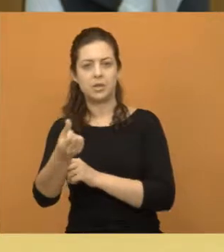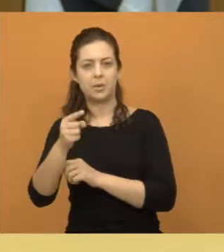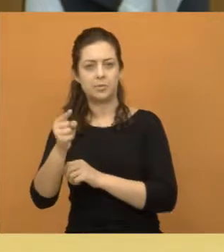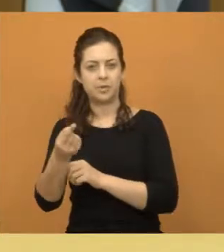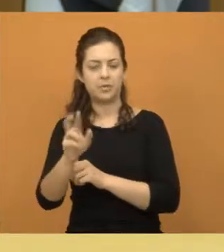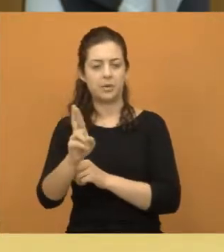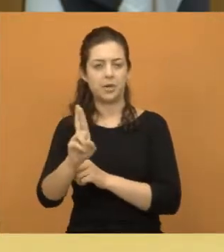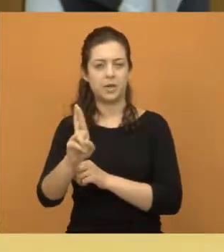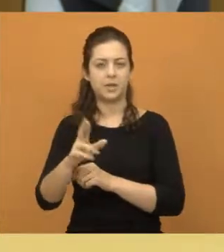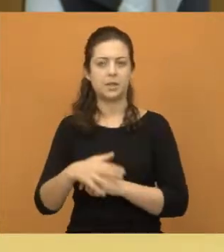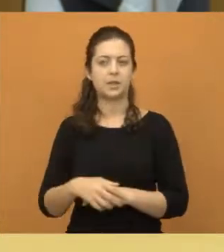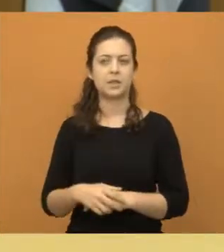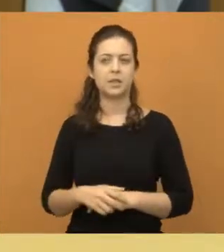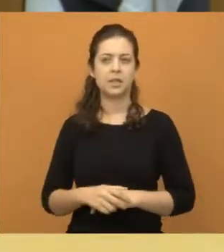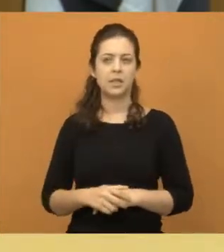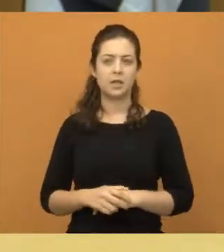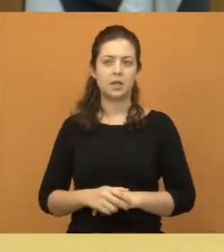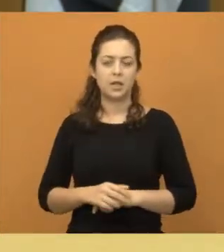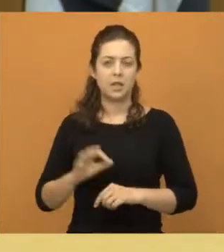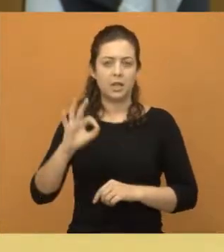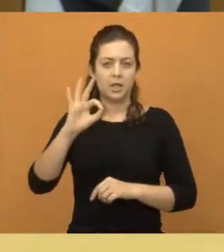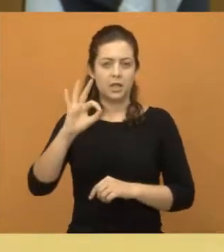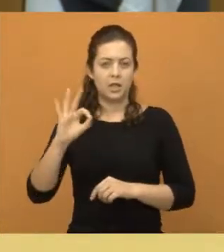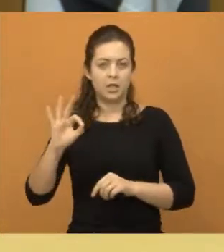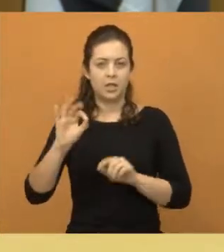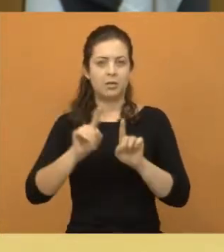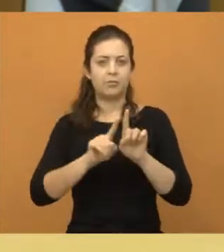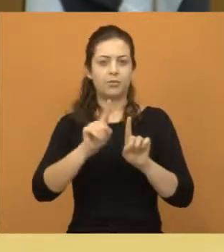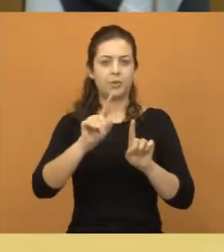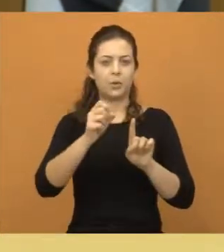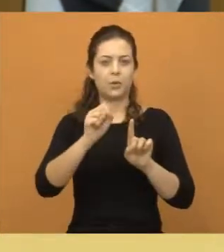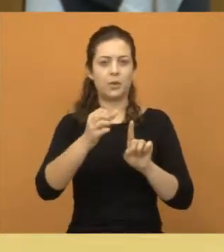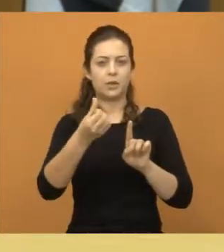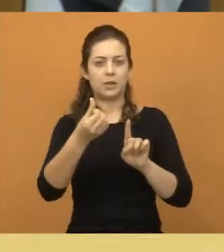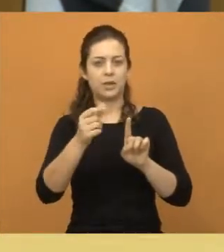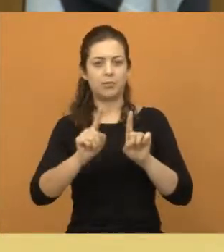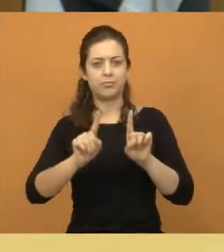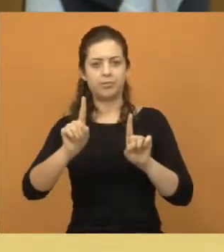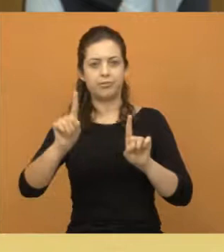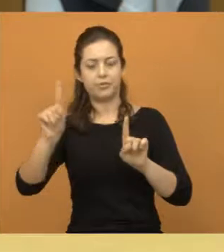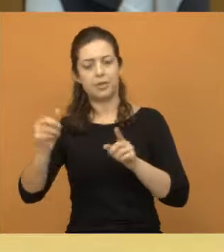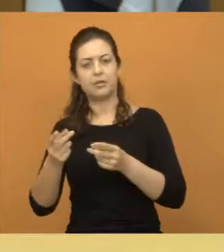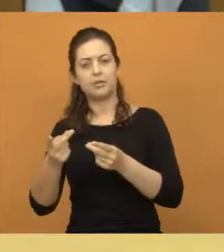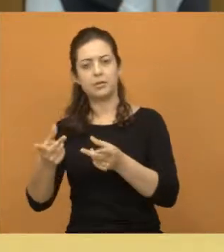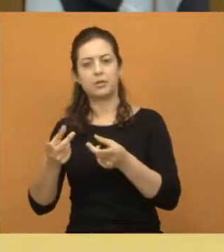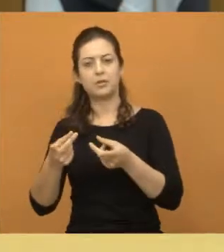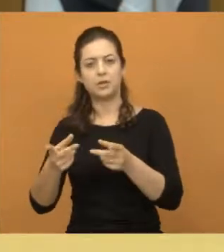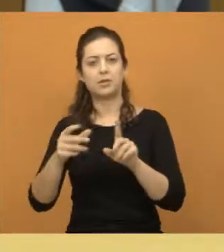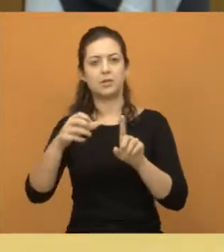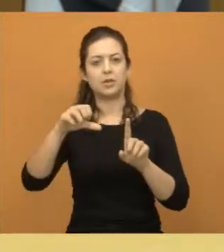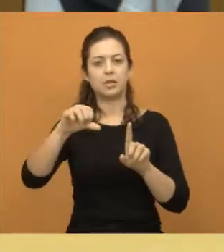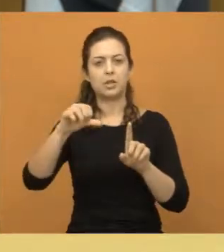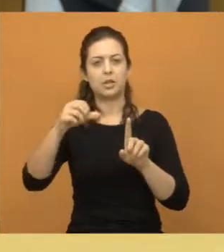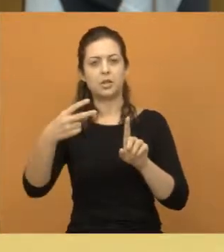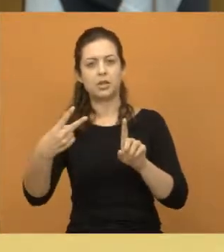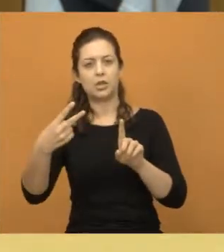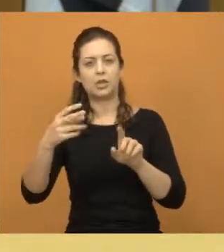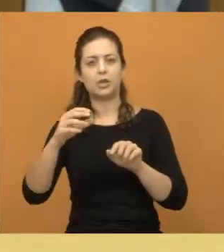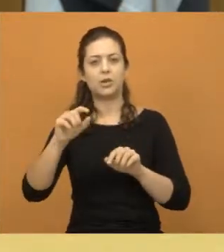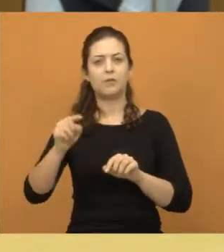586.616.000 reais. De um percentual de 86, as despesas partiram para